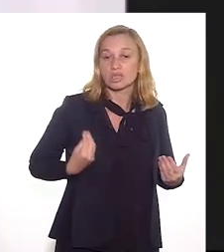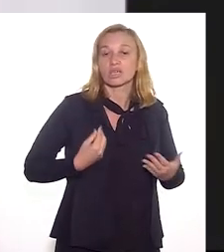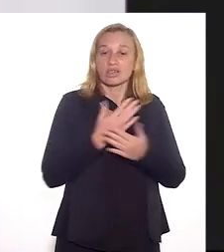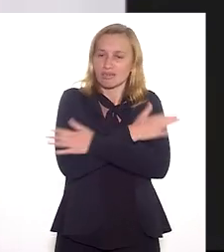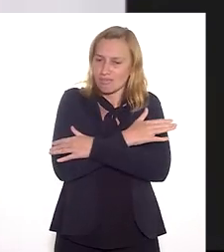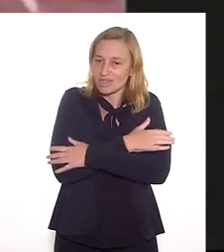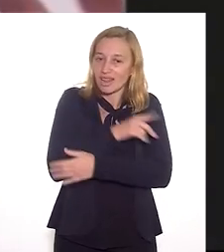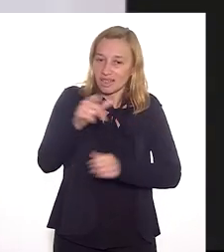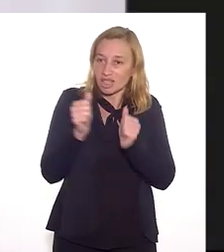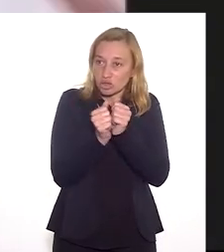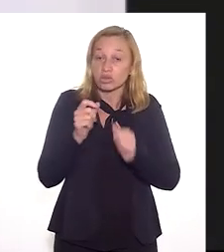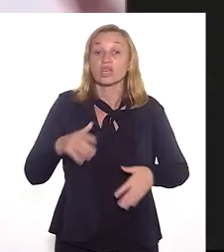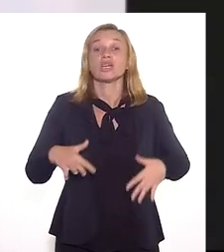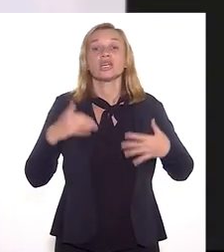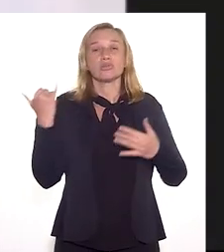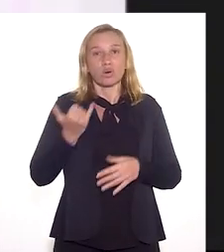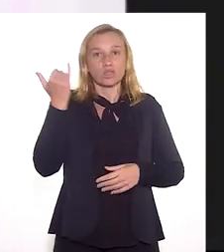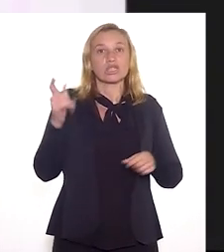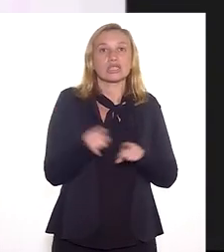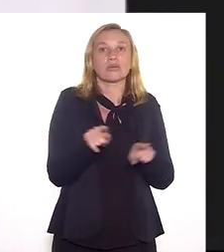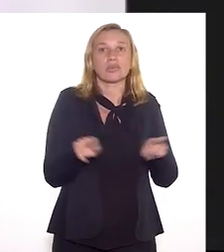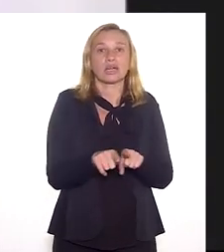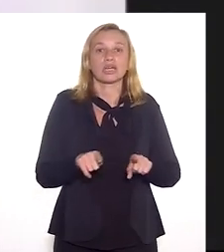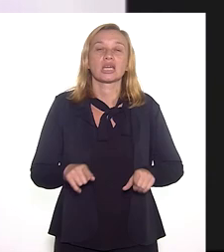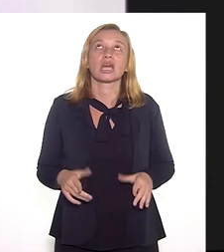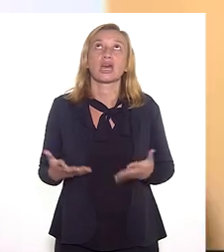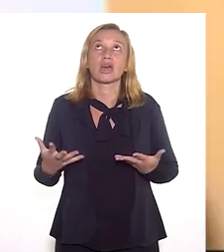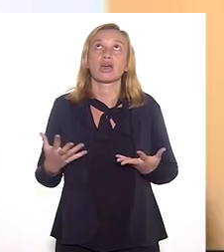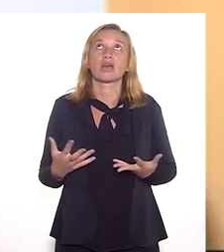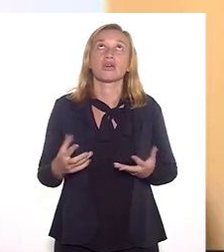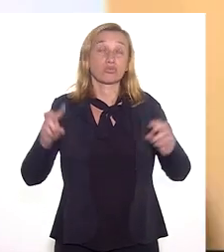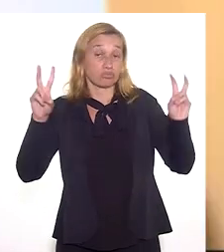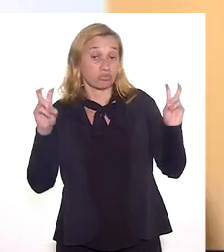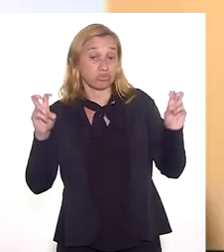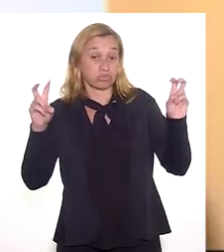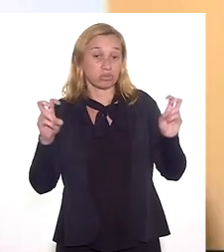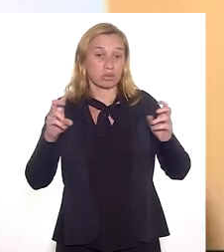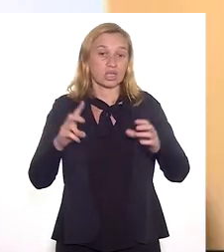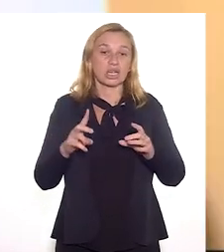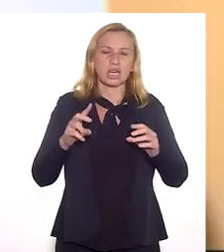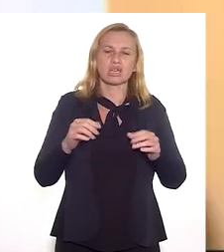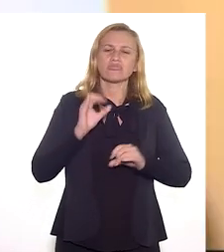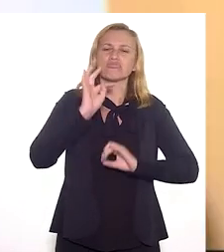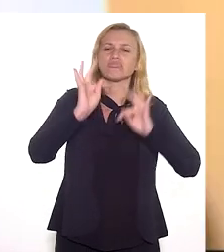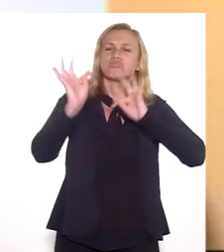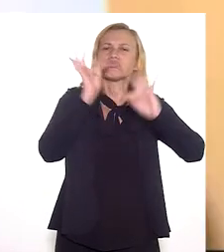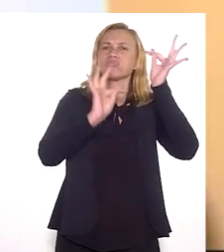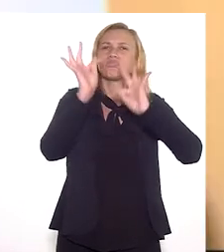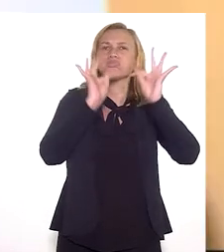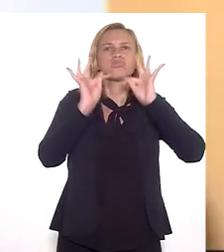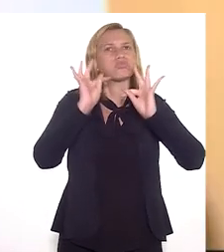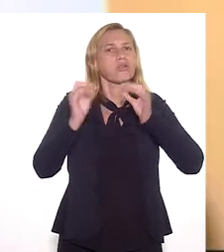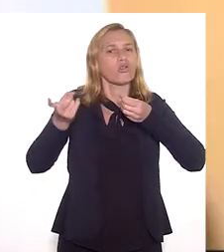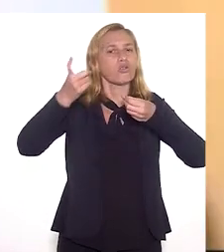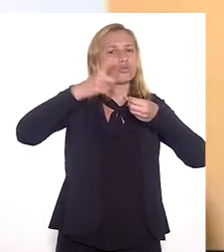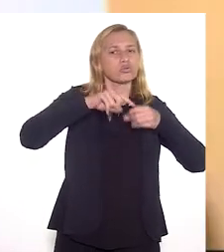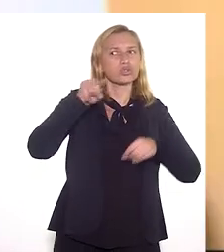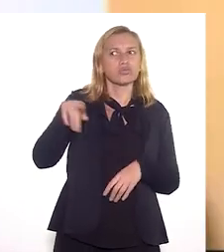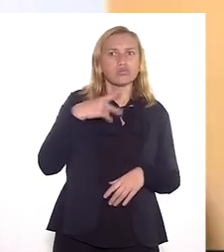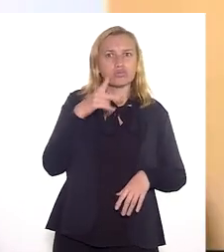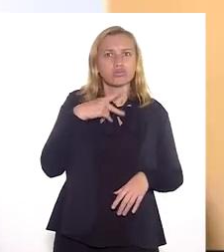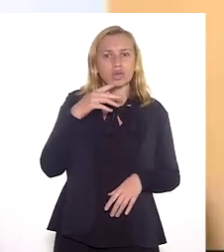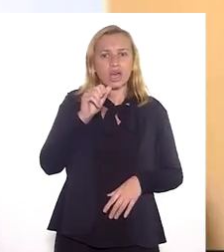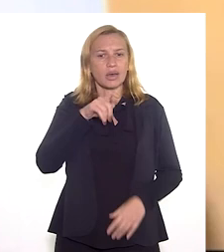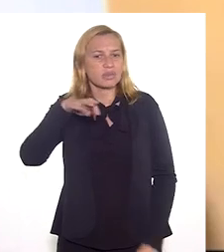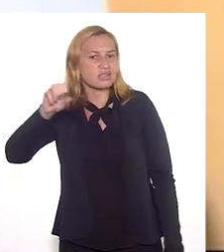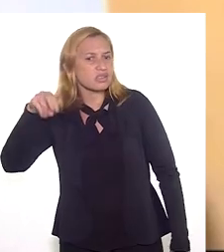presencial, a gente quer se abraçar lá, a gente quer estar junto. E uma coisa importante também é sobre essa questão da tecnologia, né?